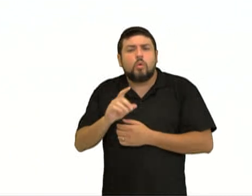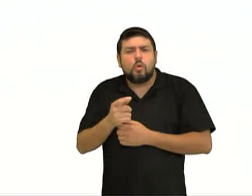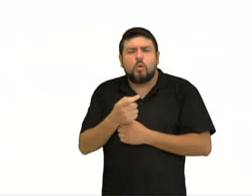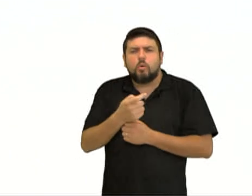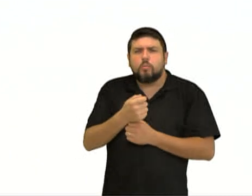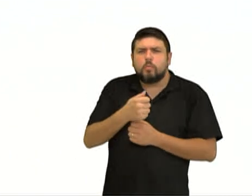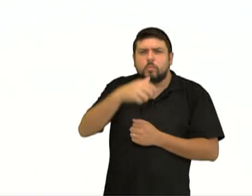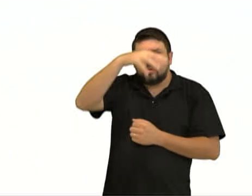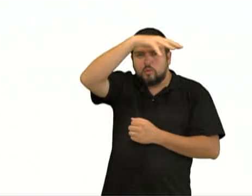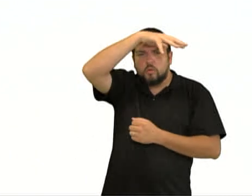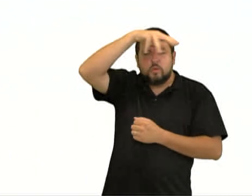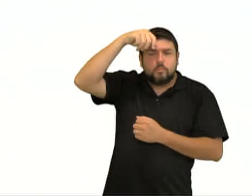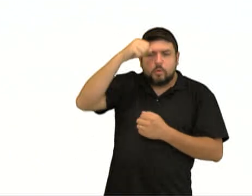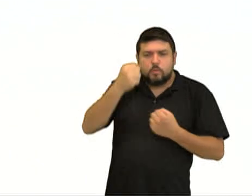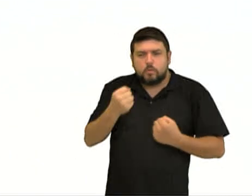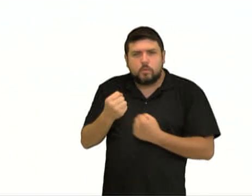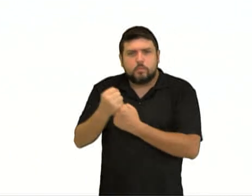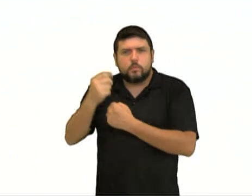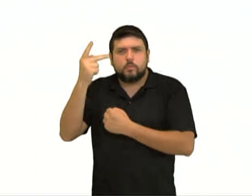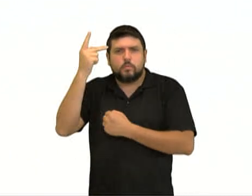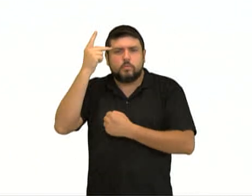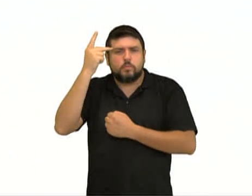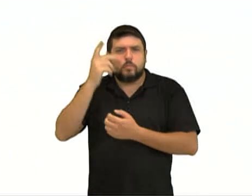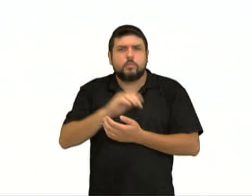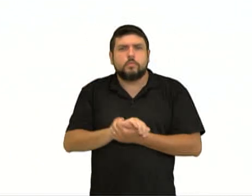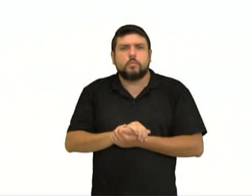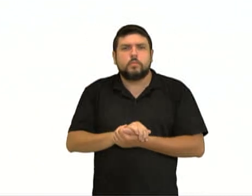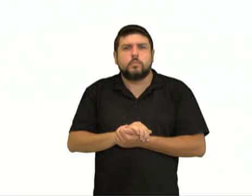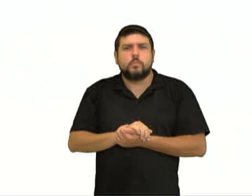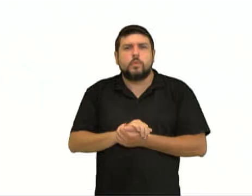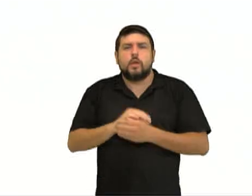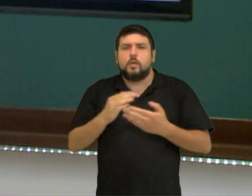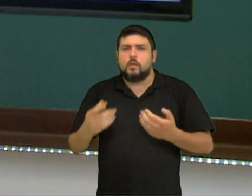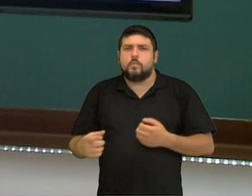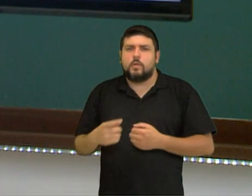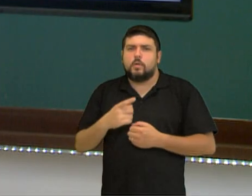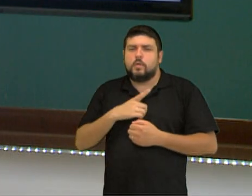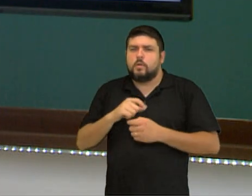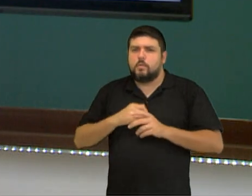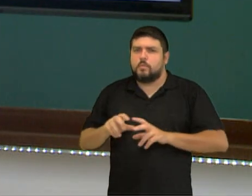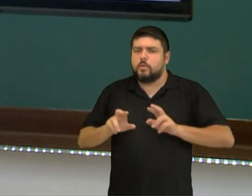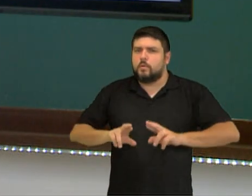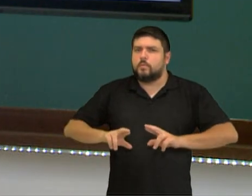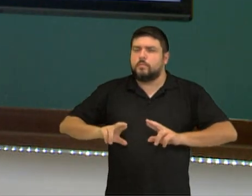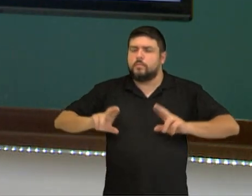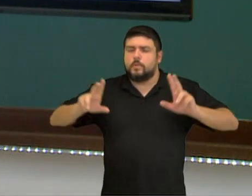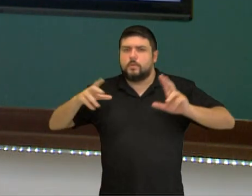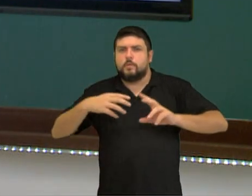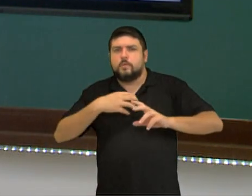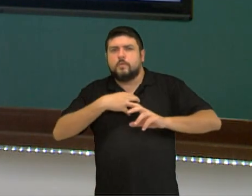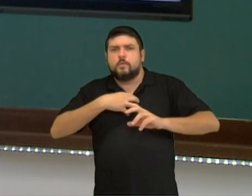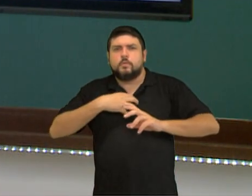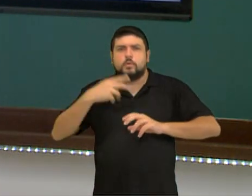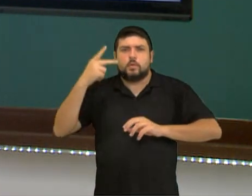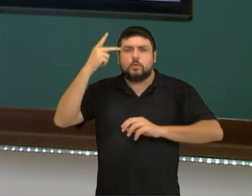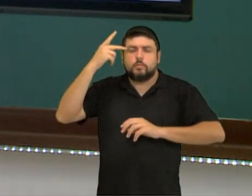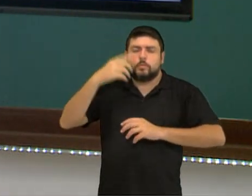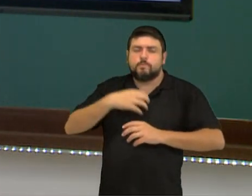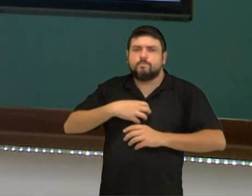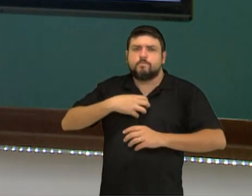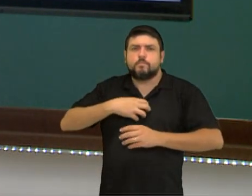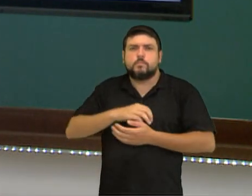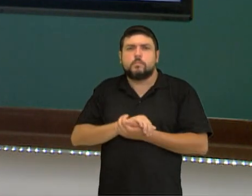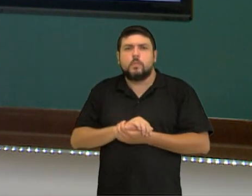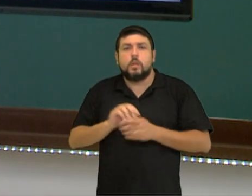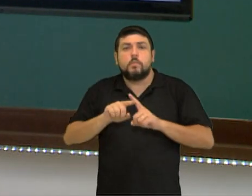Grosso apoiou São Paulo. Então você tem essa diferença, São Paulo esperava. Mas os cartazes continuavam, como